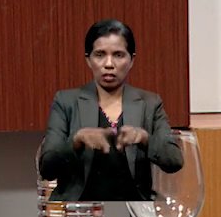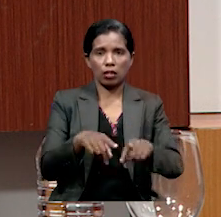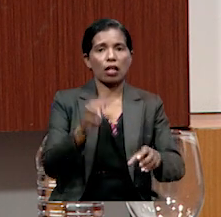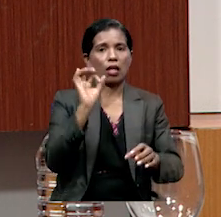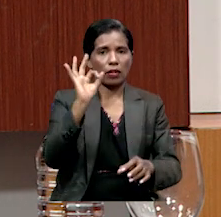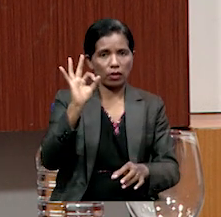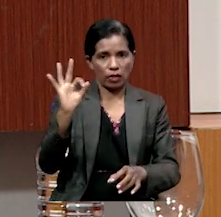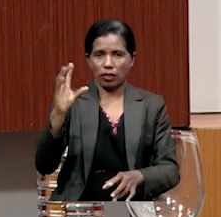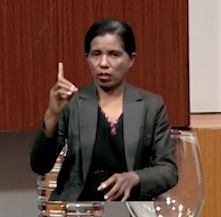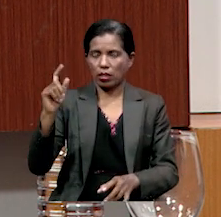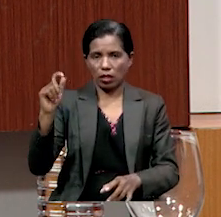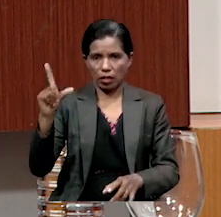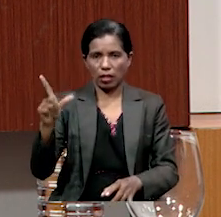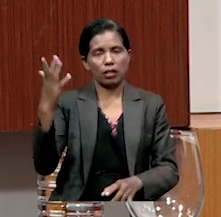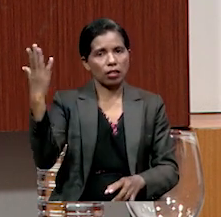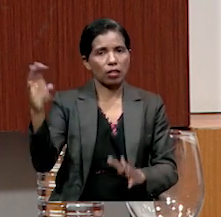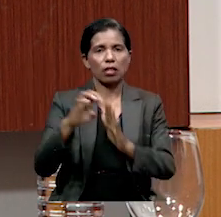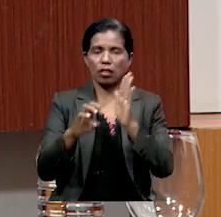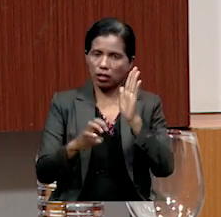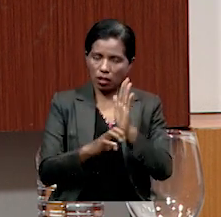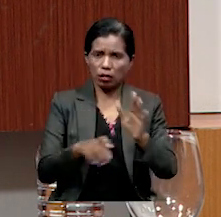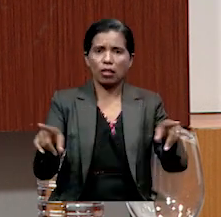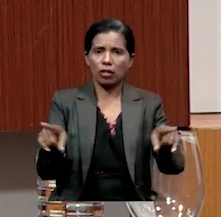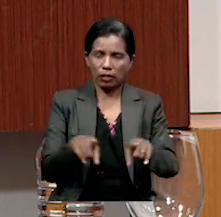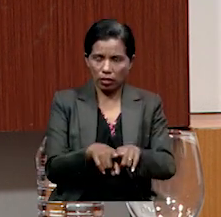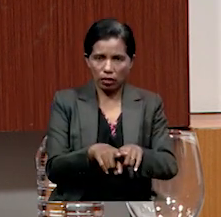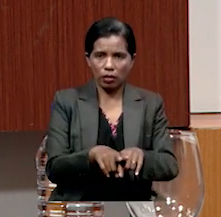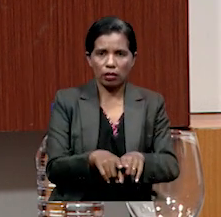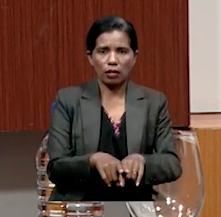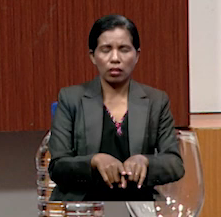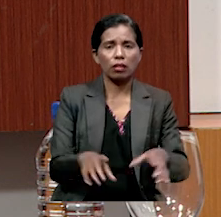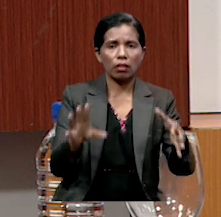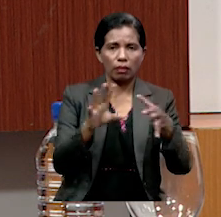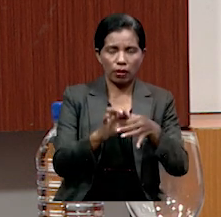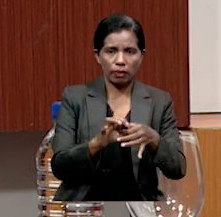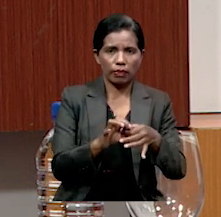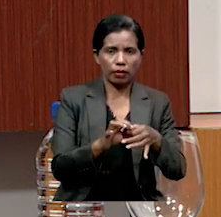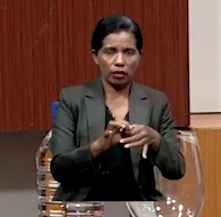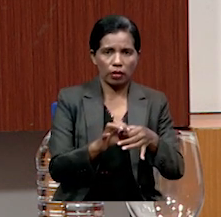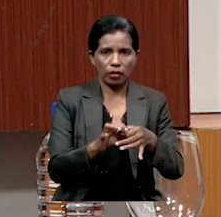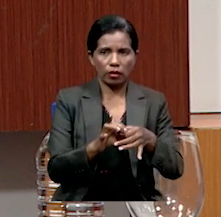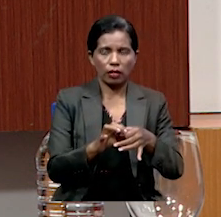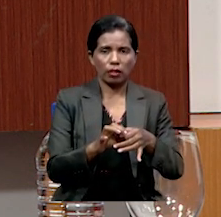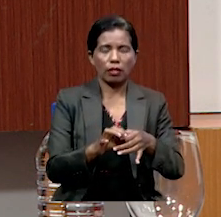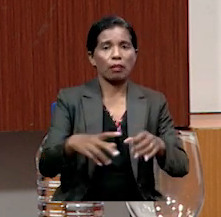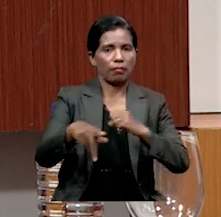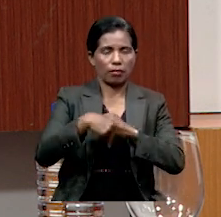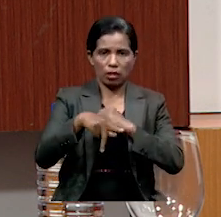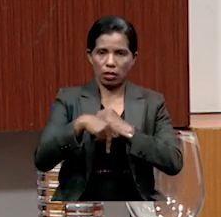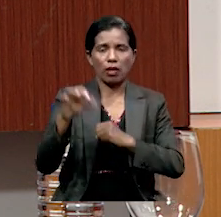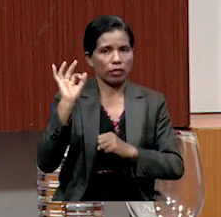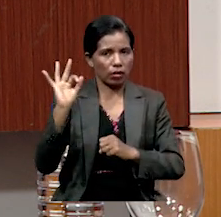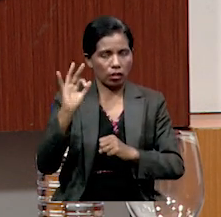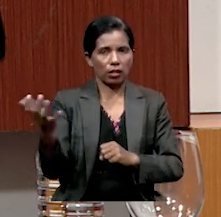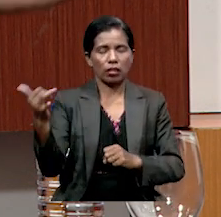FFDTL e Estado, nós somos membros militantes do Partido Fretelin, não